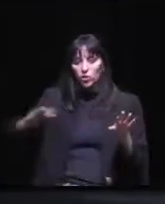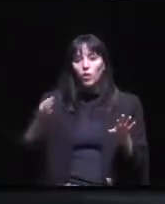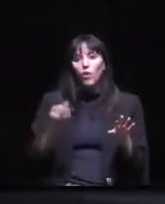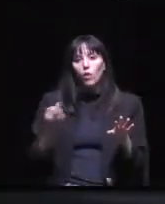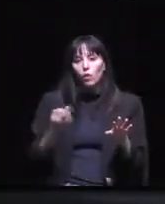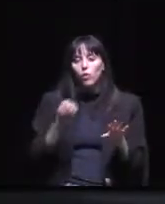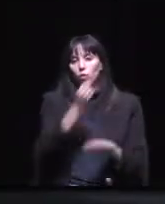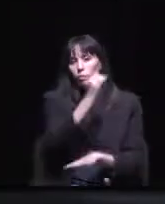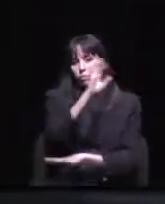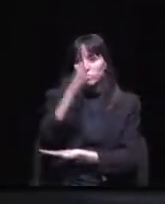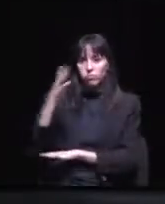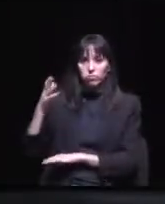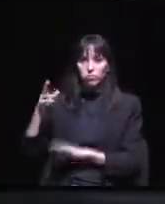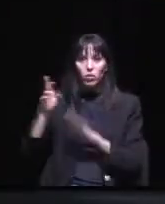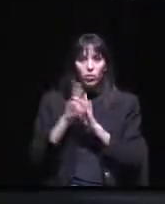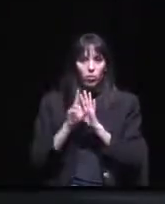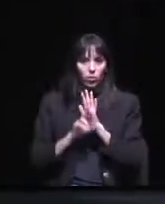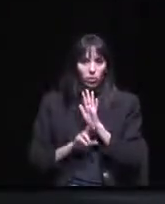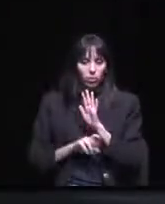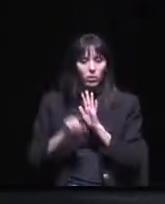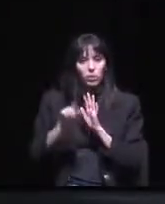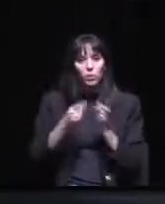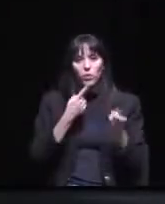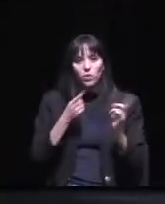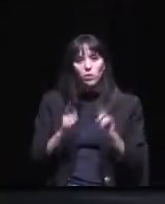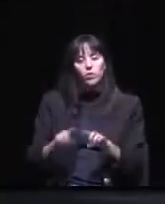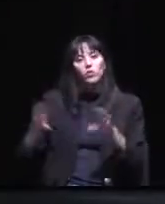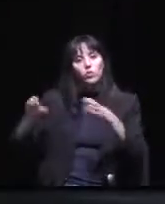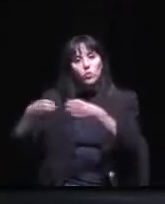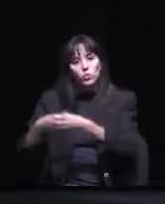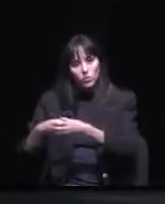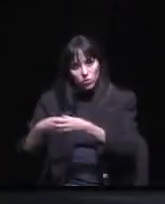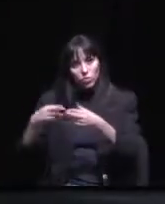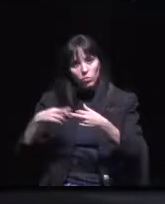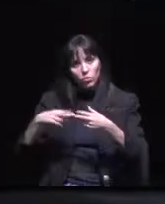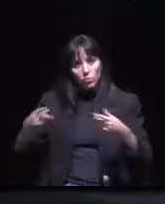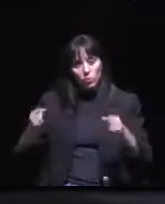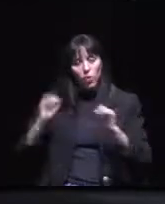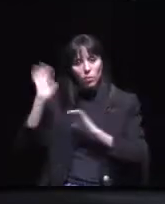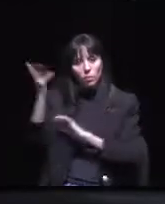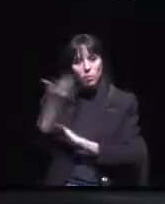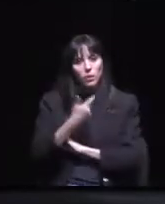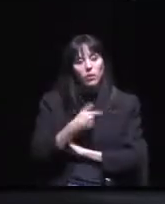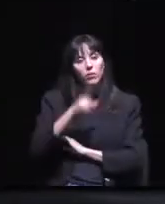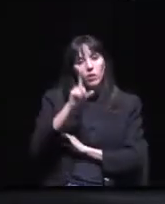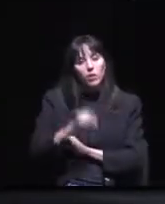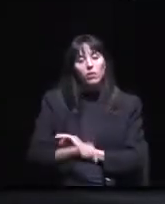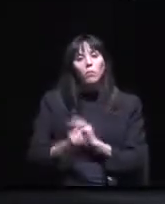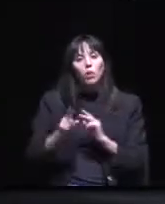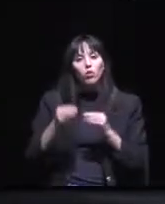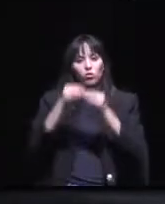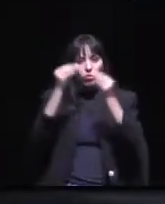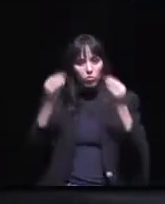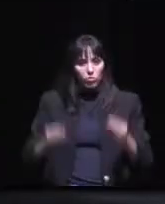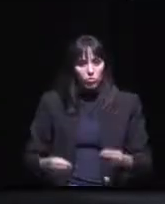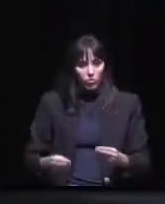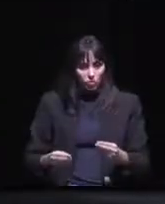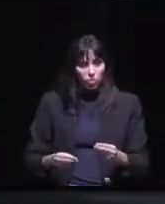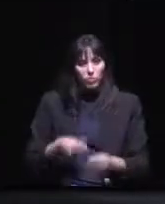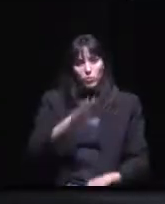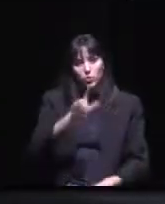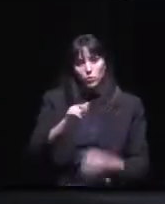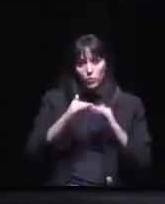regulamento do arvoredo ou da reativação do Conselho Municipal do Ambiente ou até da implementação da plataforma Lisboa